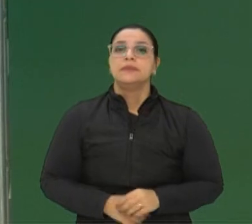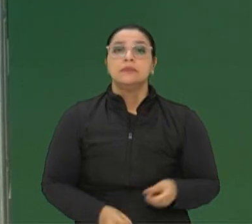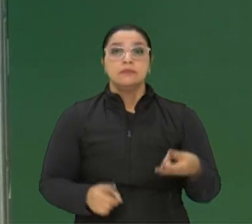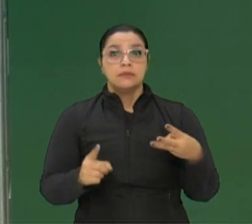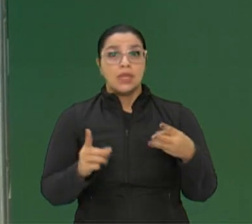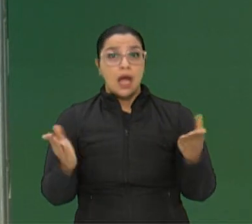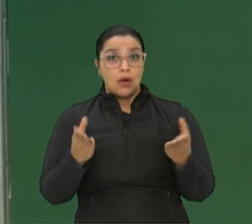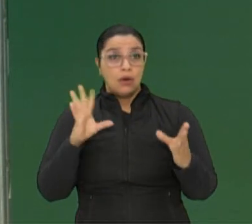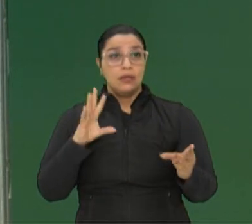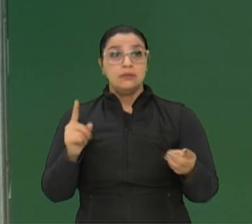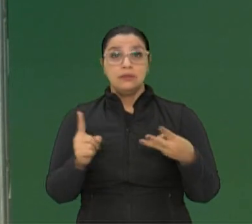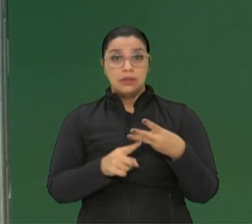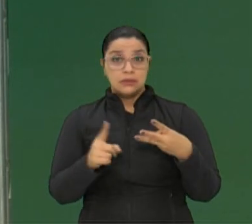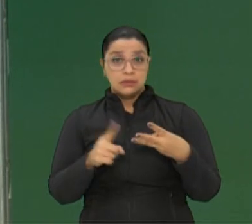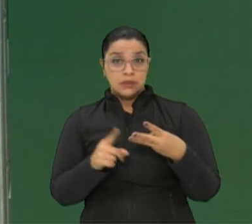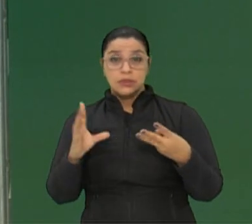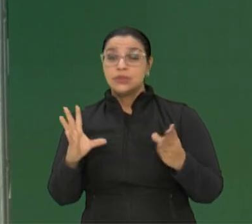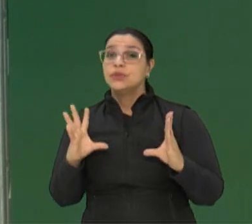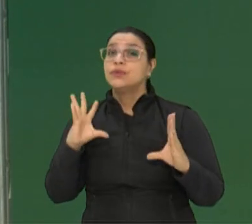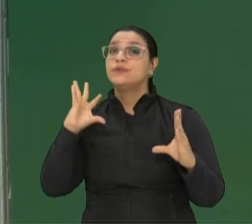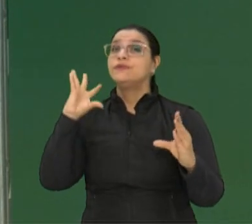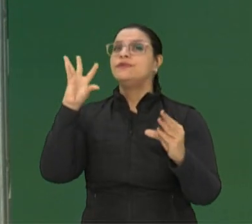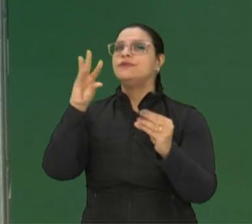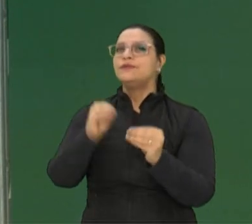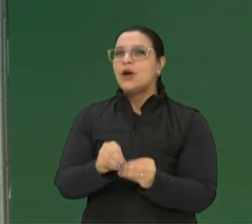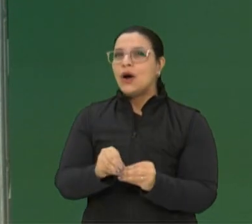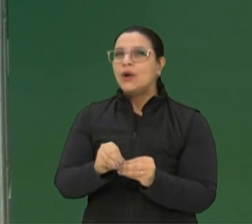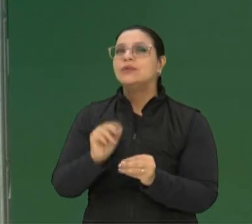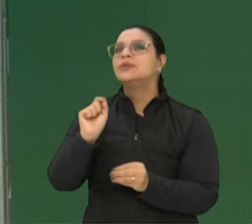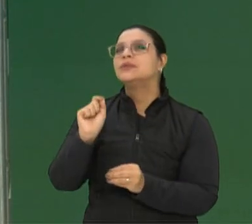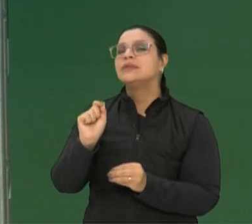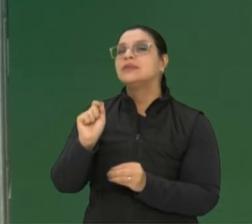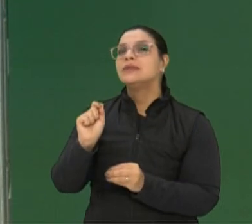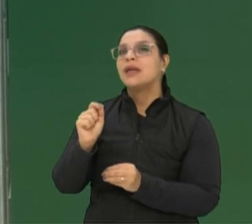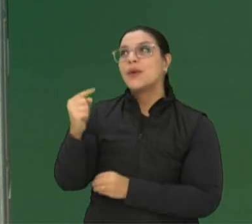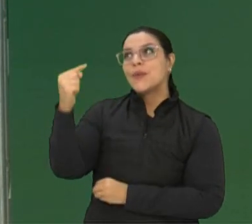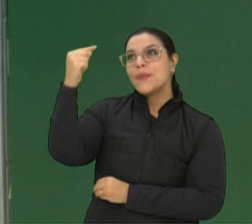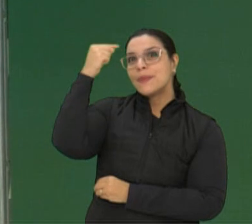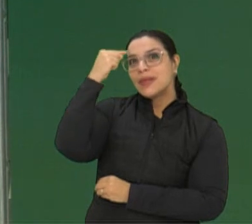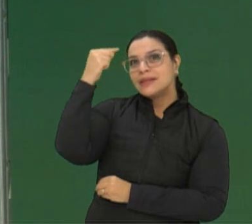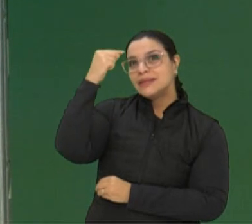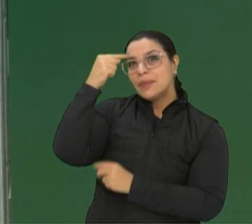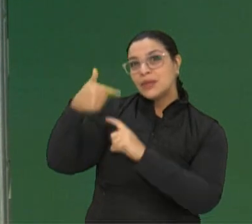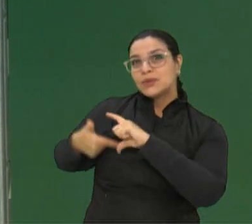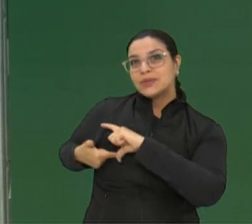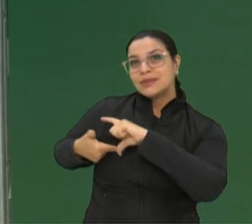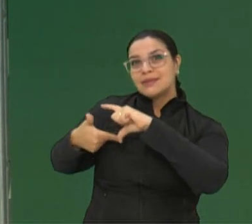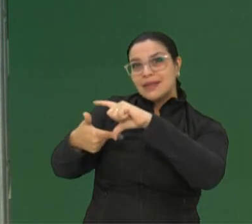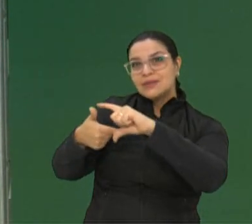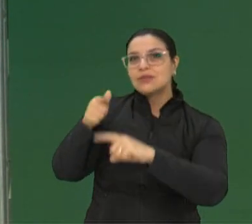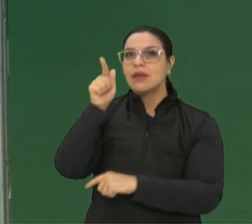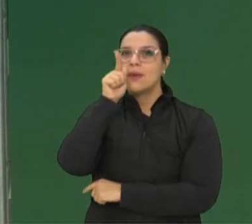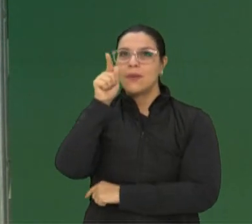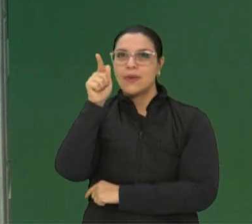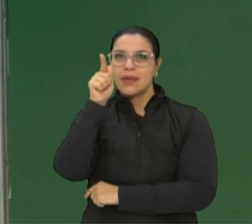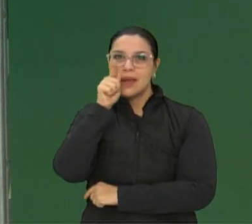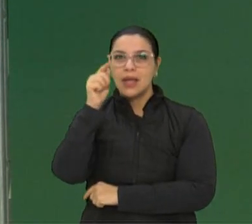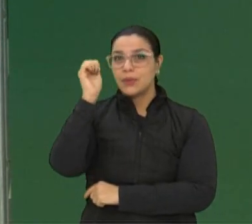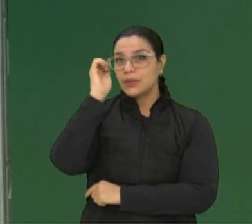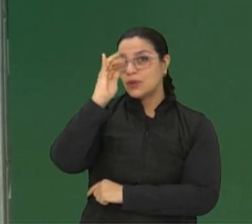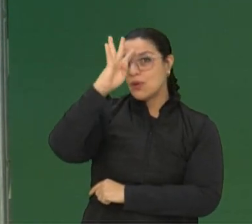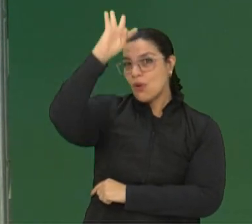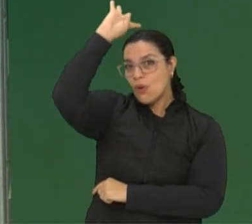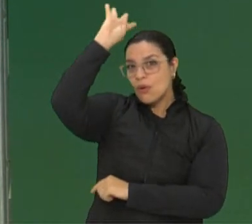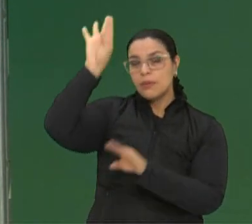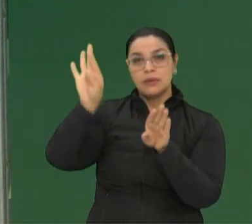nós temos a retomada também, né, a renascença, né, do pensamento clássico, né, greco-romano, né,